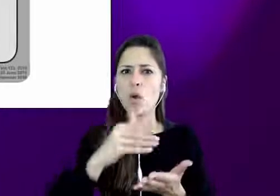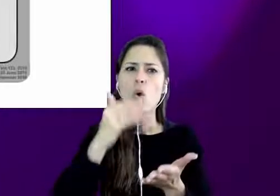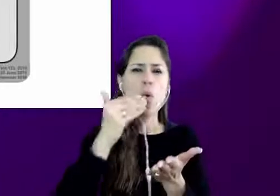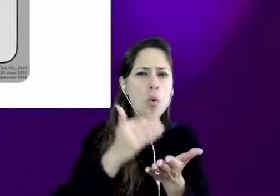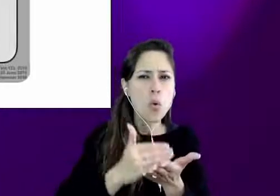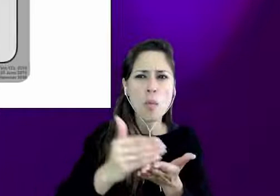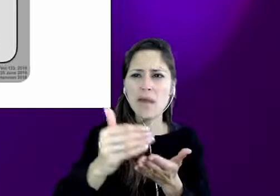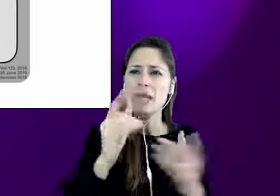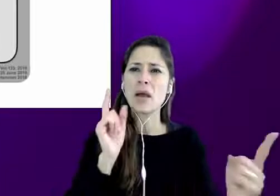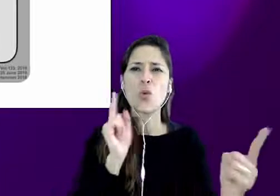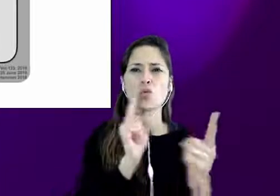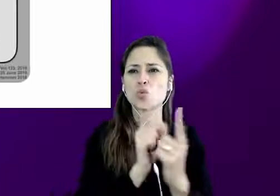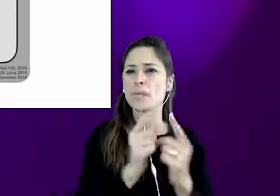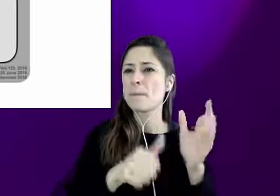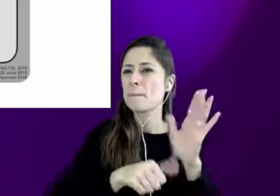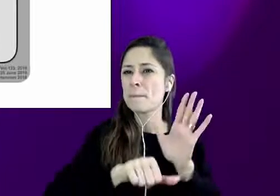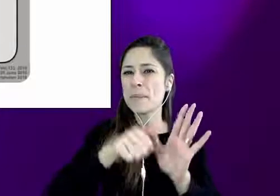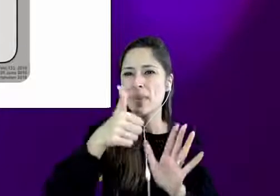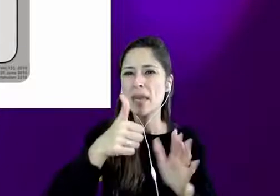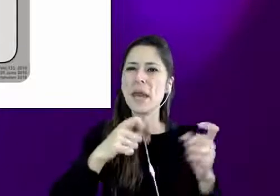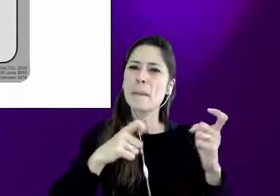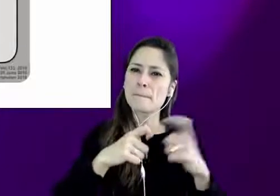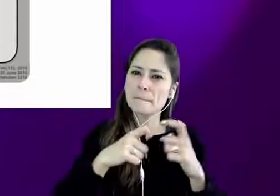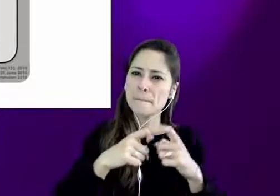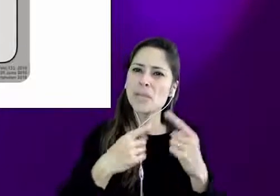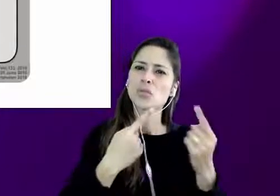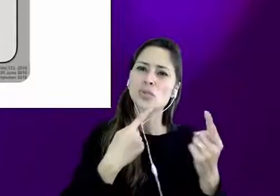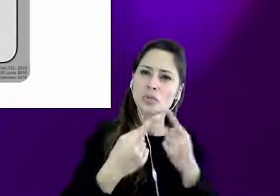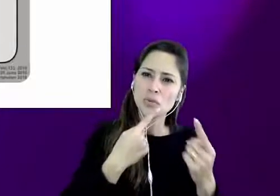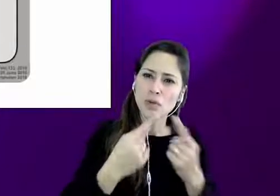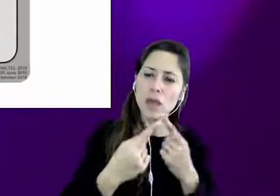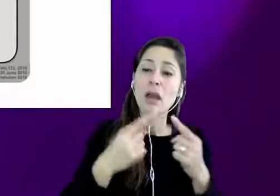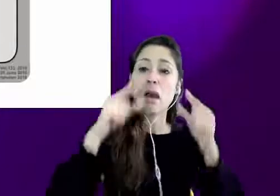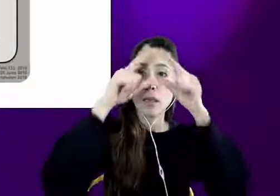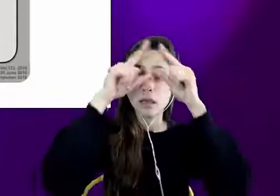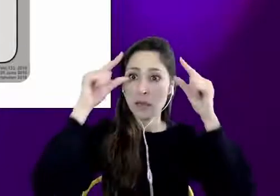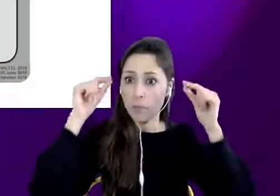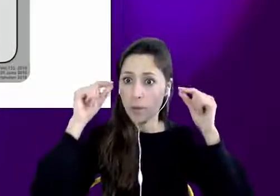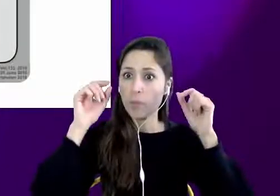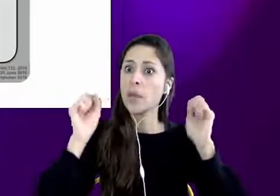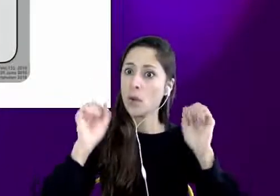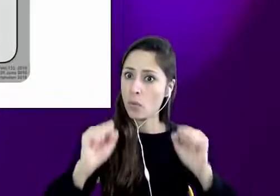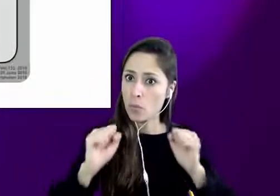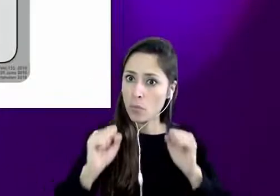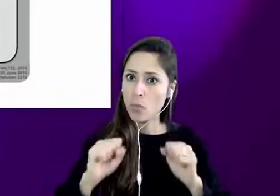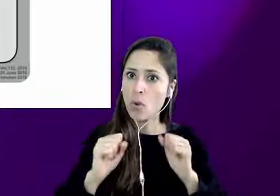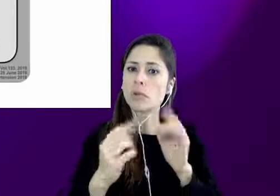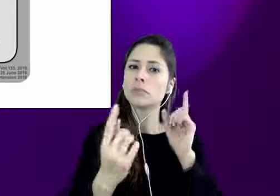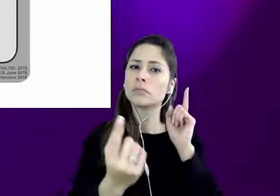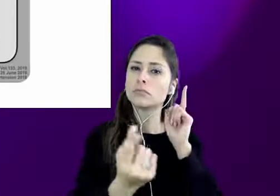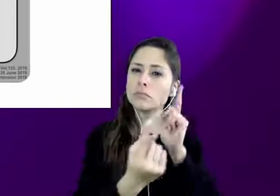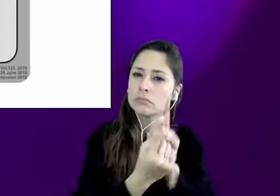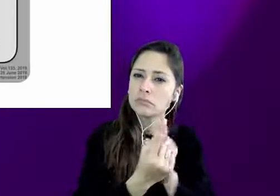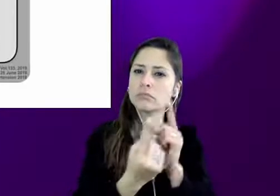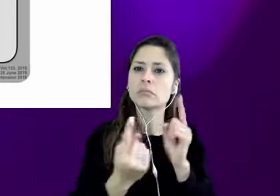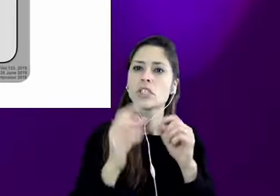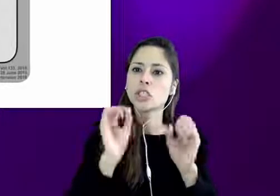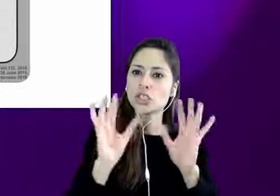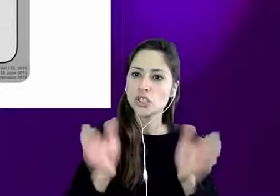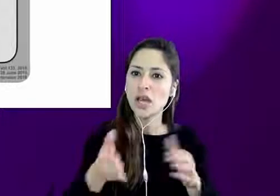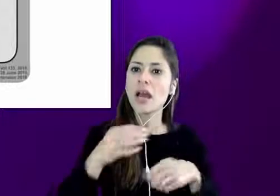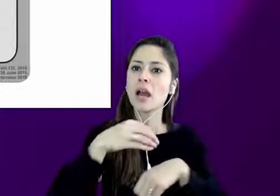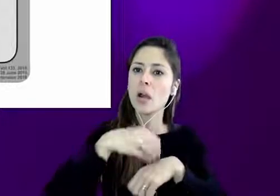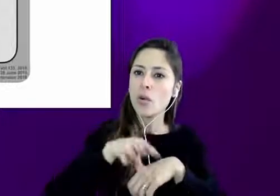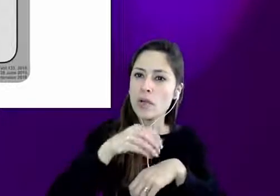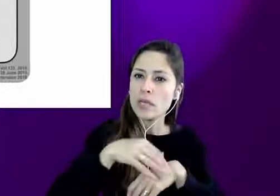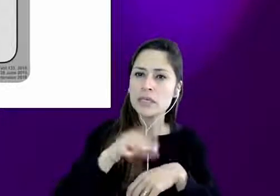destaco a atuação da equipe muito profissional, o próprio enfermeiro na classificação, na admissão da mulher na atividade pré-natal já pode reconhecer esses